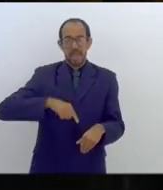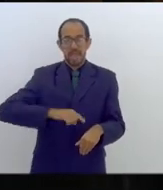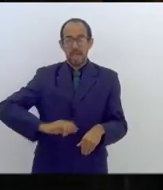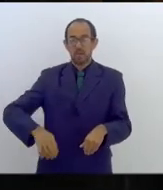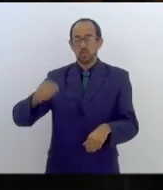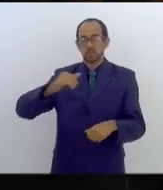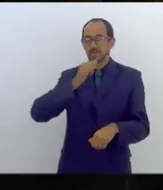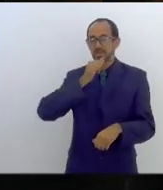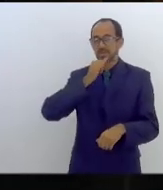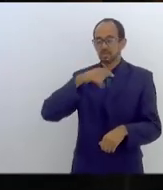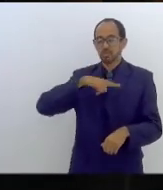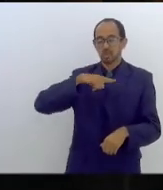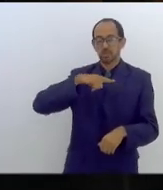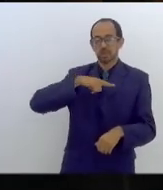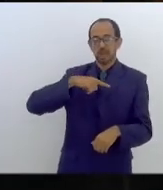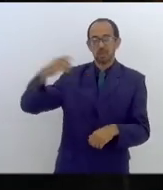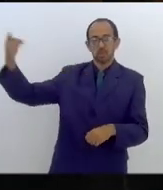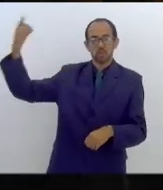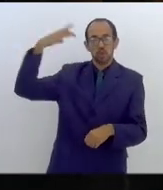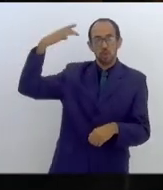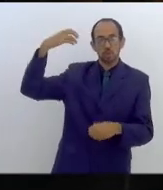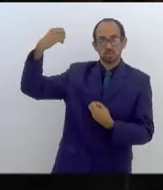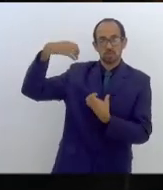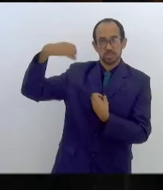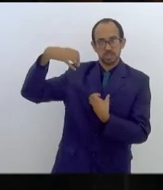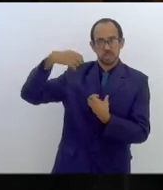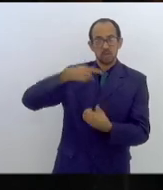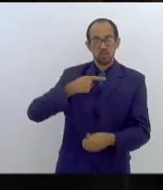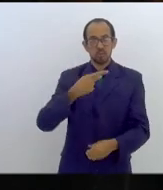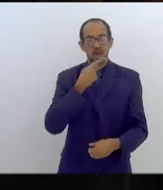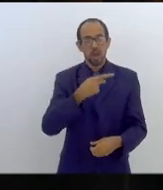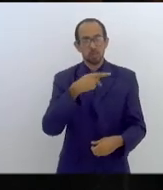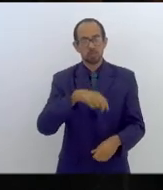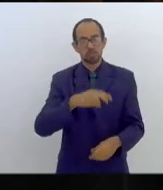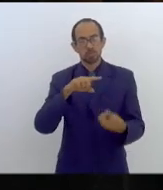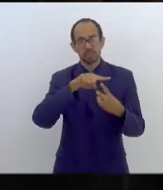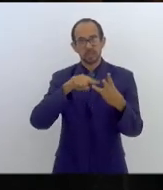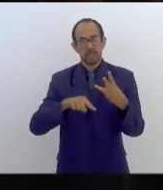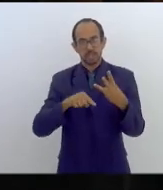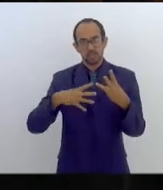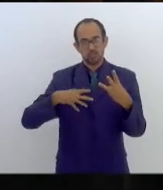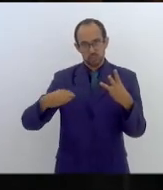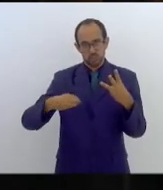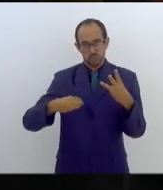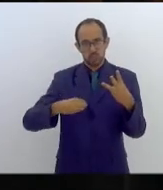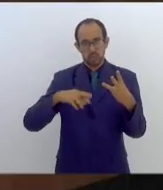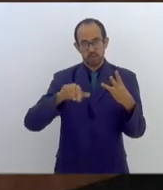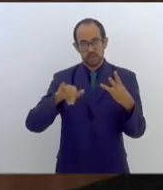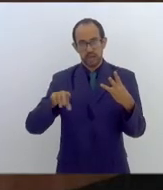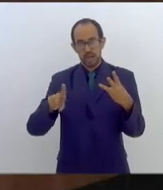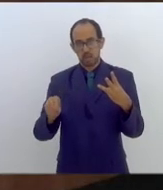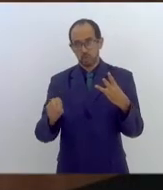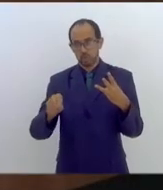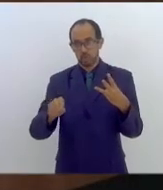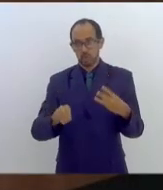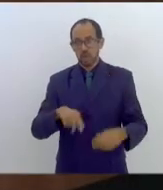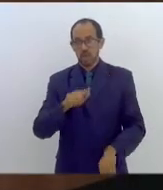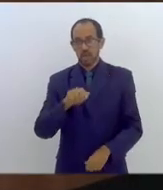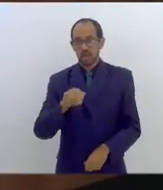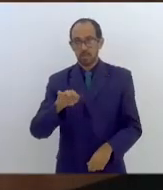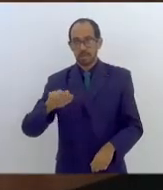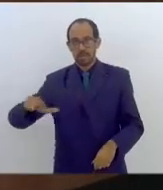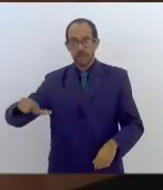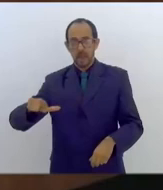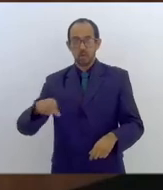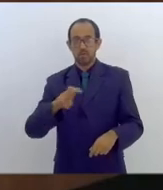deixar em favor de meus três filhos Ricardo que hoje advoga Gabriel que está se preparando para se tornar